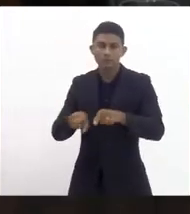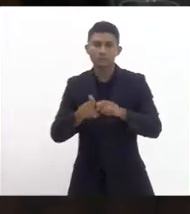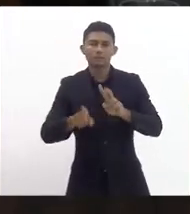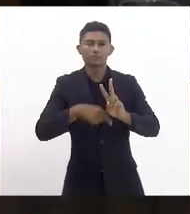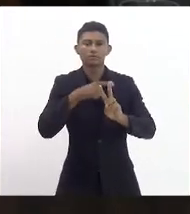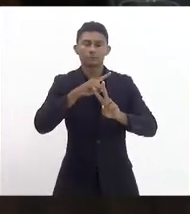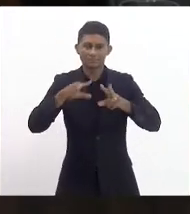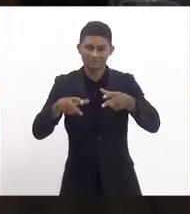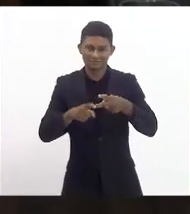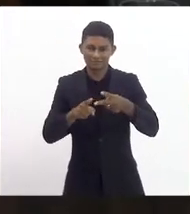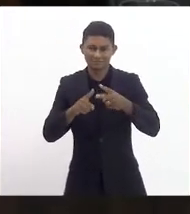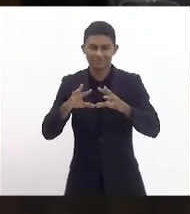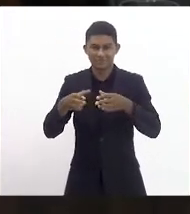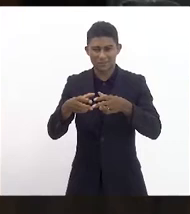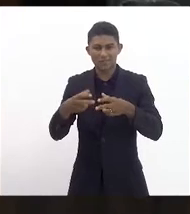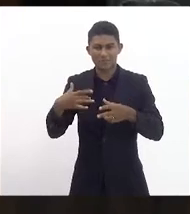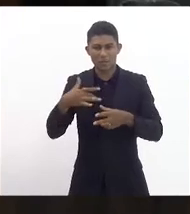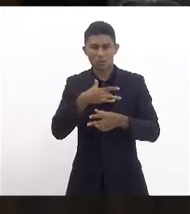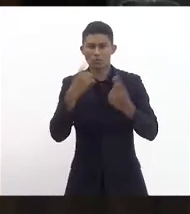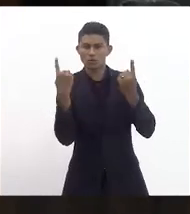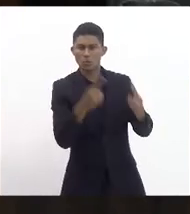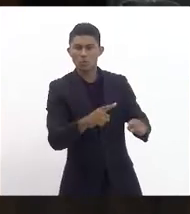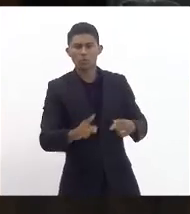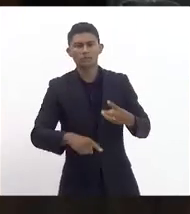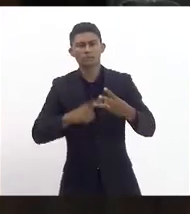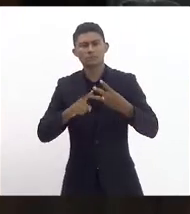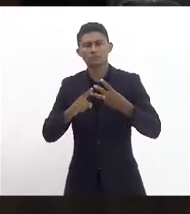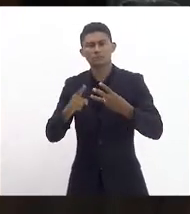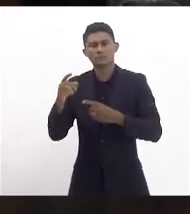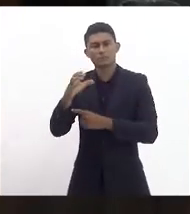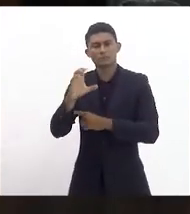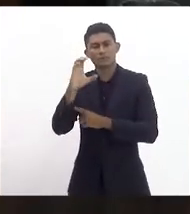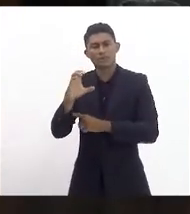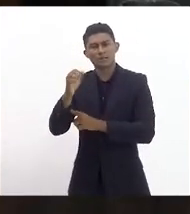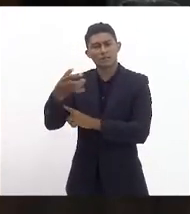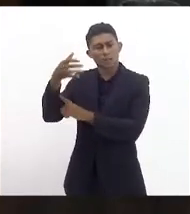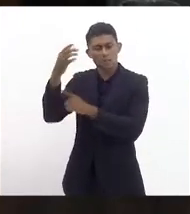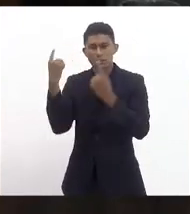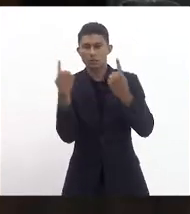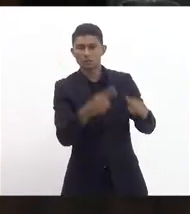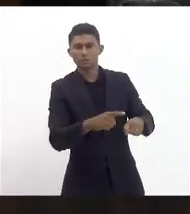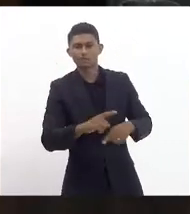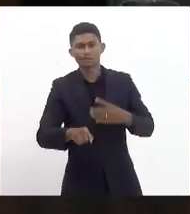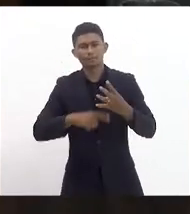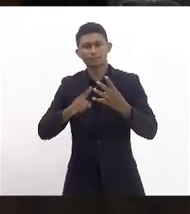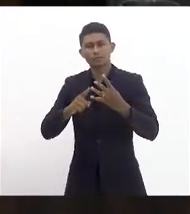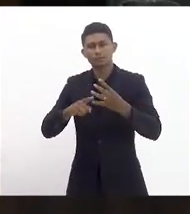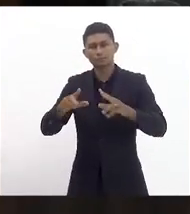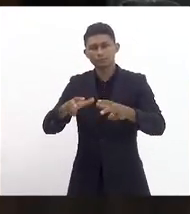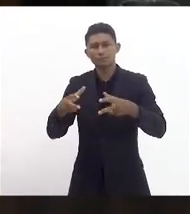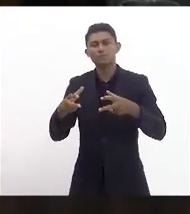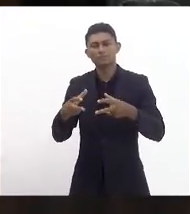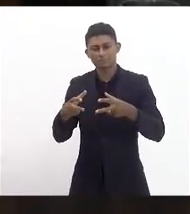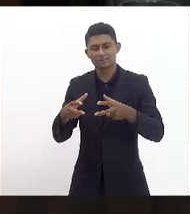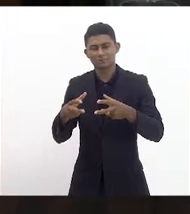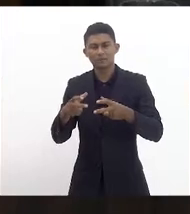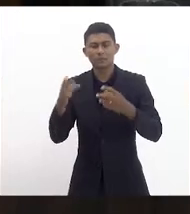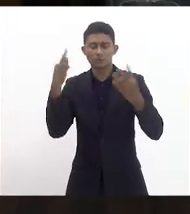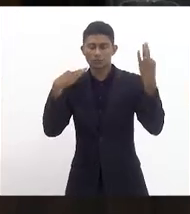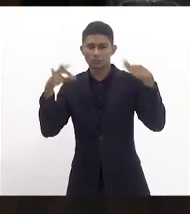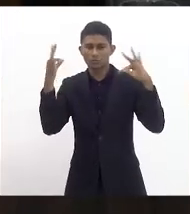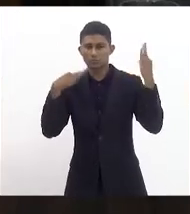contrário. Ciência e tecnologia, contrário. De defesa dos direitos humanos e cidadania, contrário. De assuntos municipais e desenvolvimento regional, contrário. De